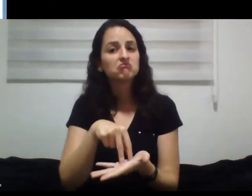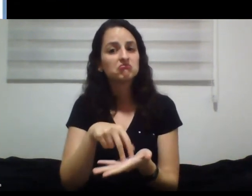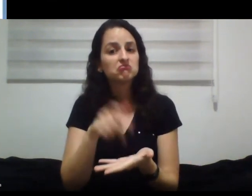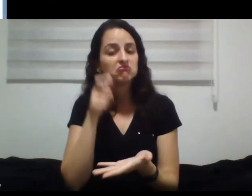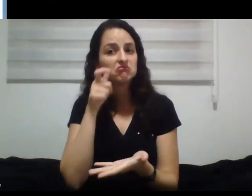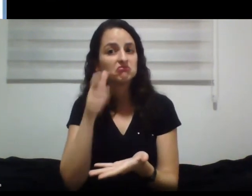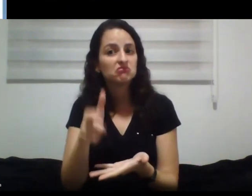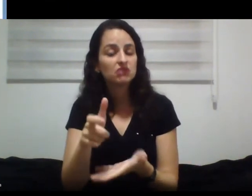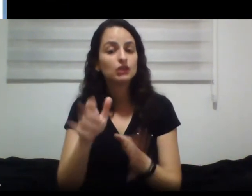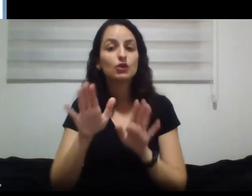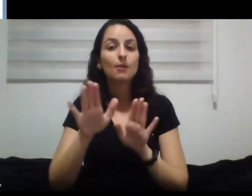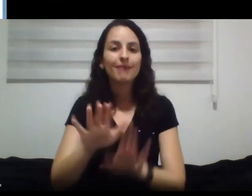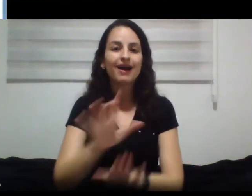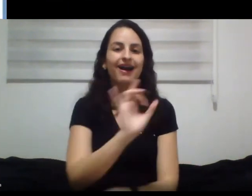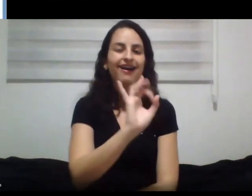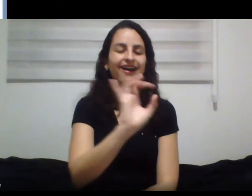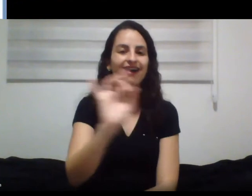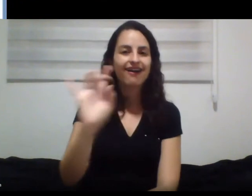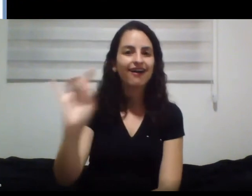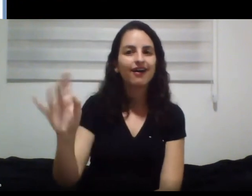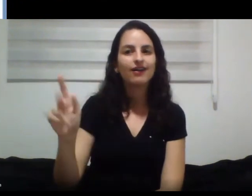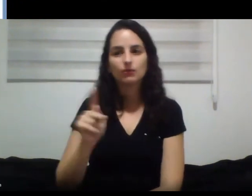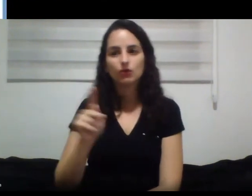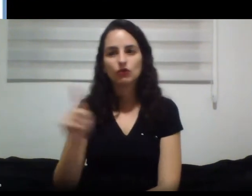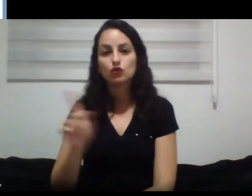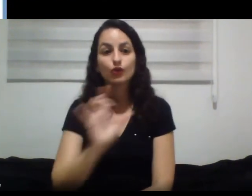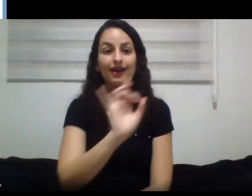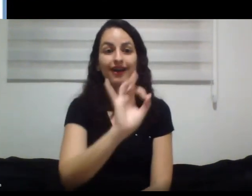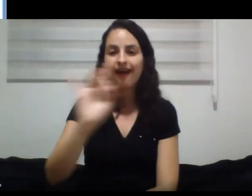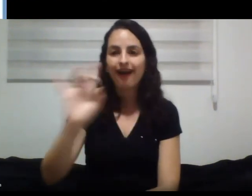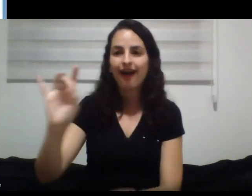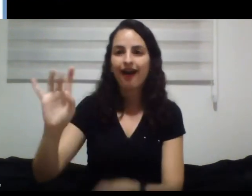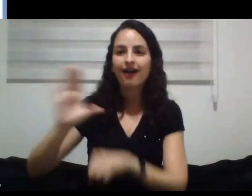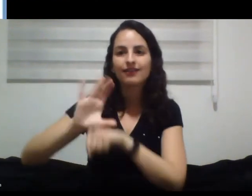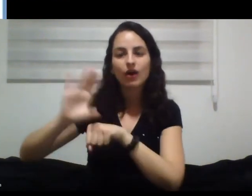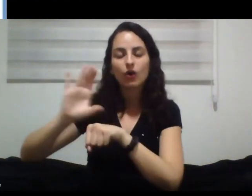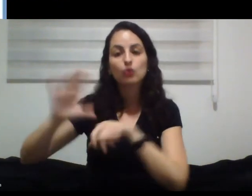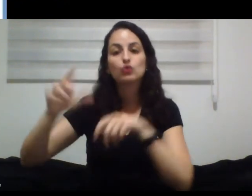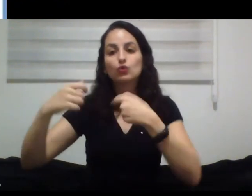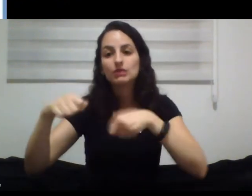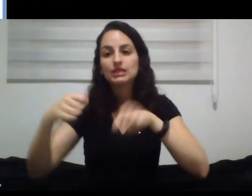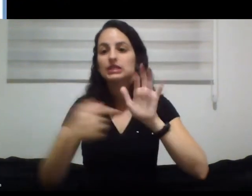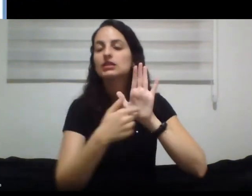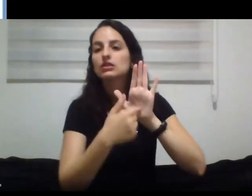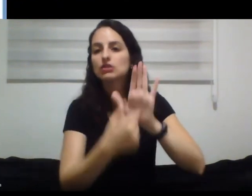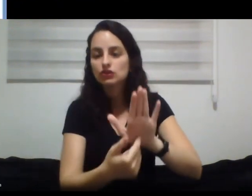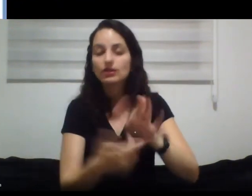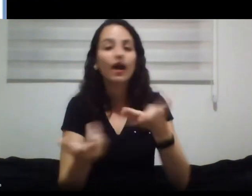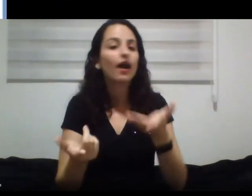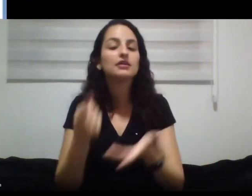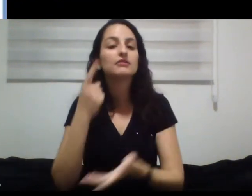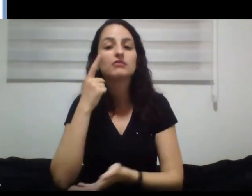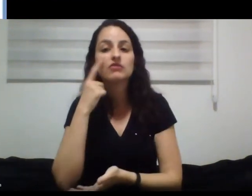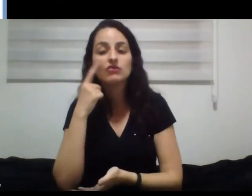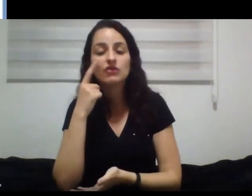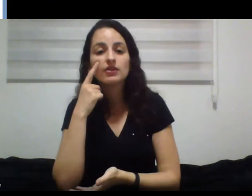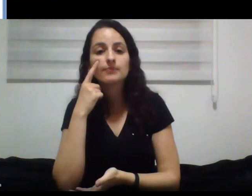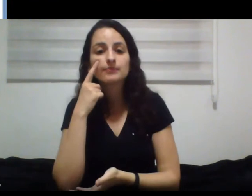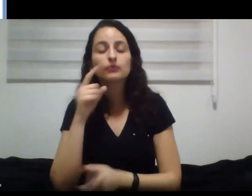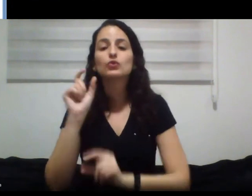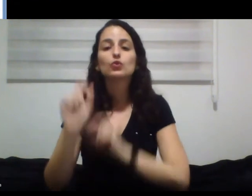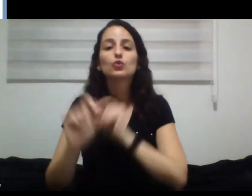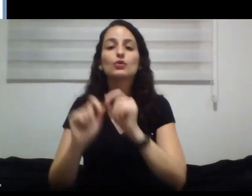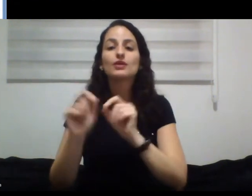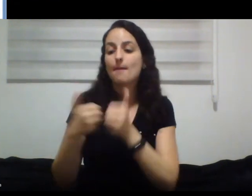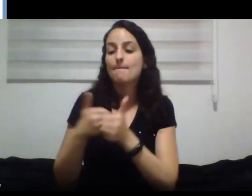área para poder colocar nesse campo de referências, enquanto a gente ainda não tem esse retorno de fato daquilo que